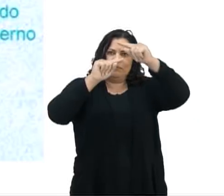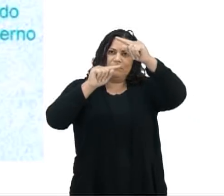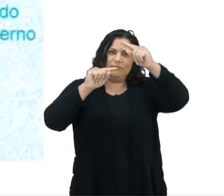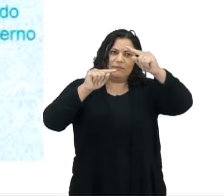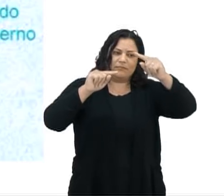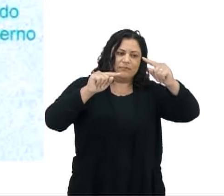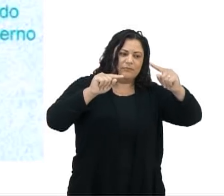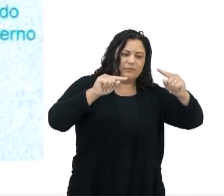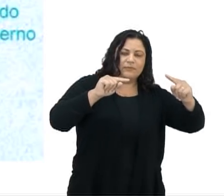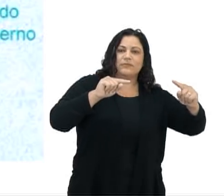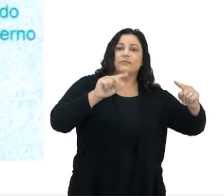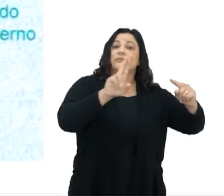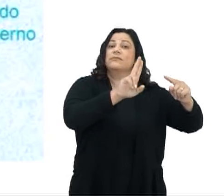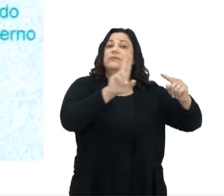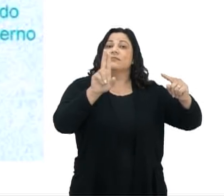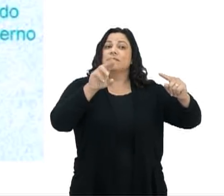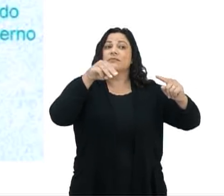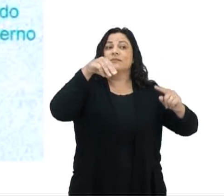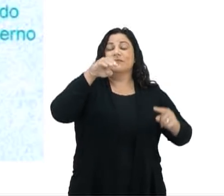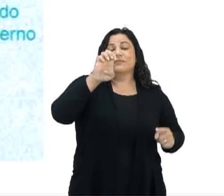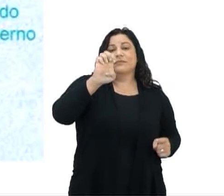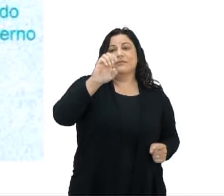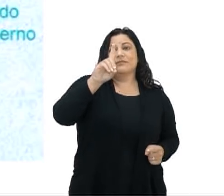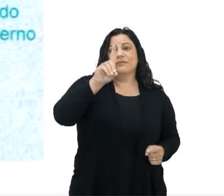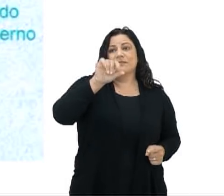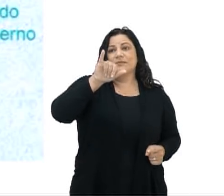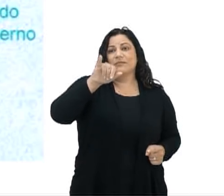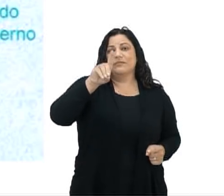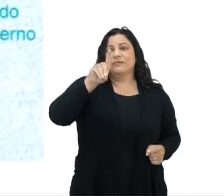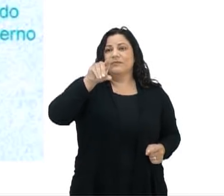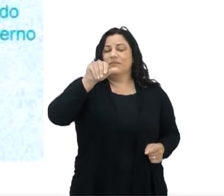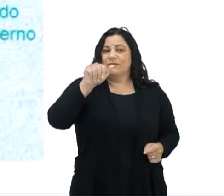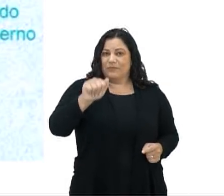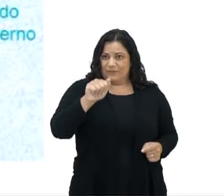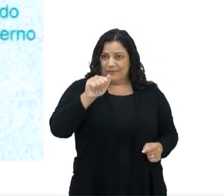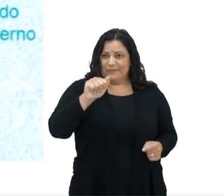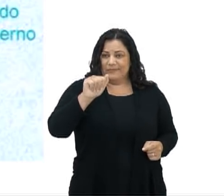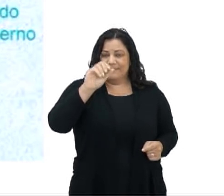do segmento é chamado de medida do ângulo externo do polígono.